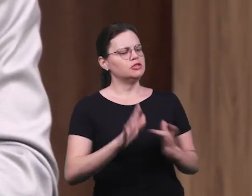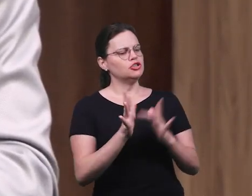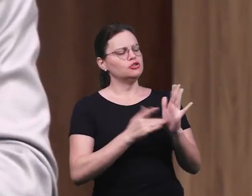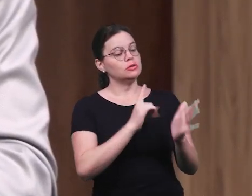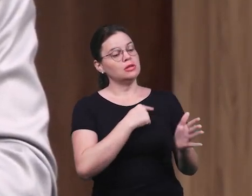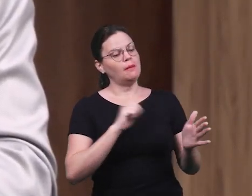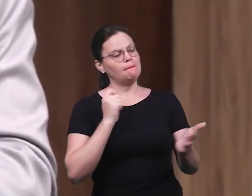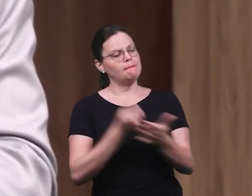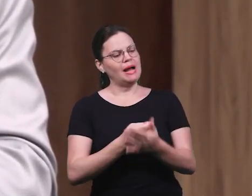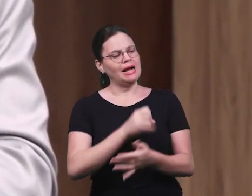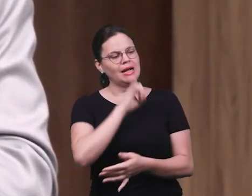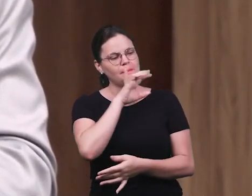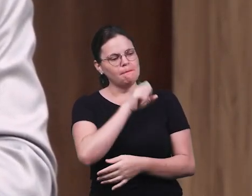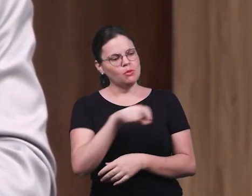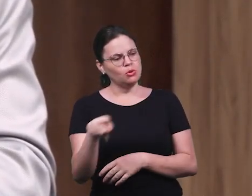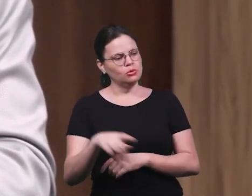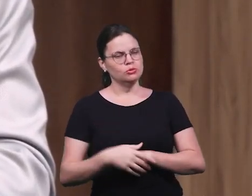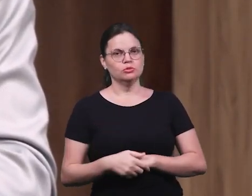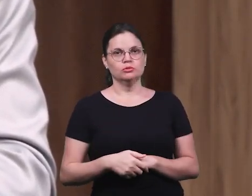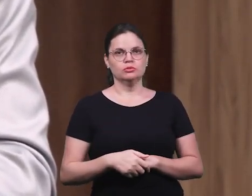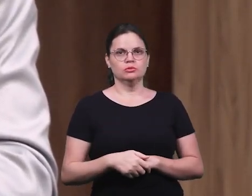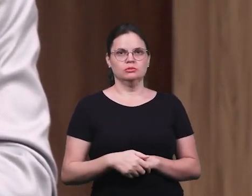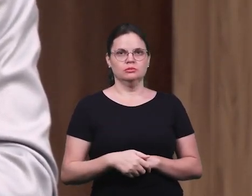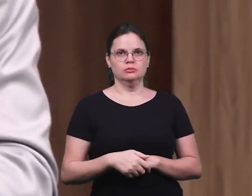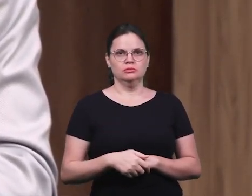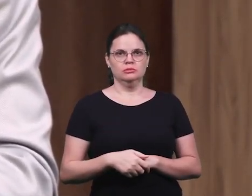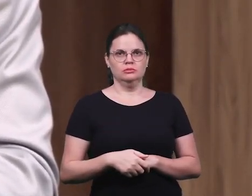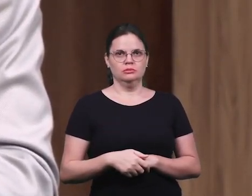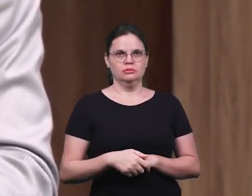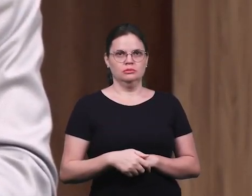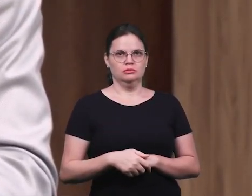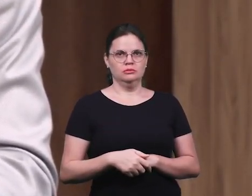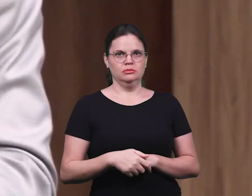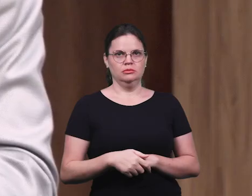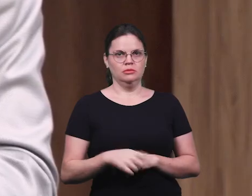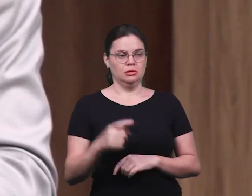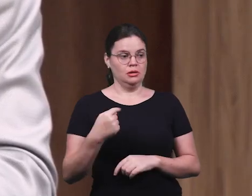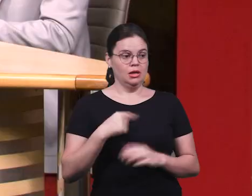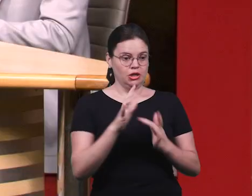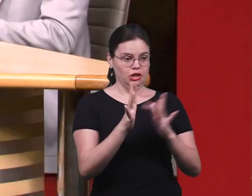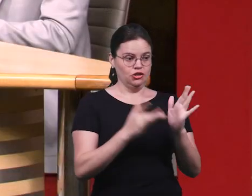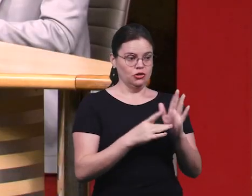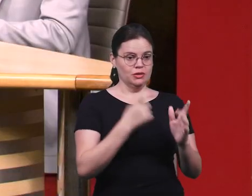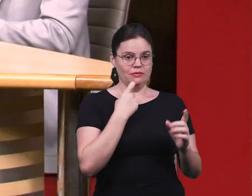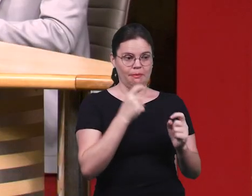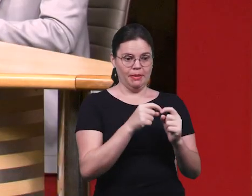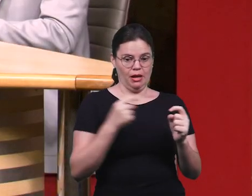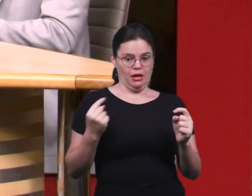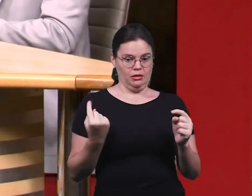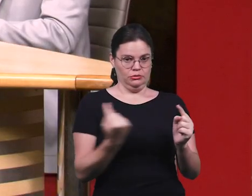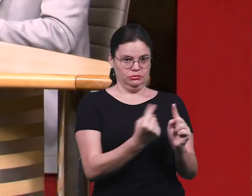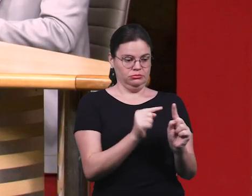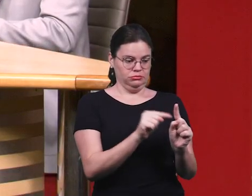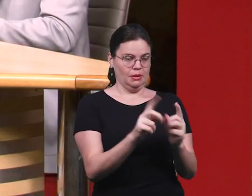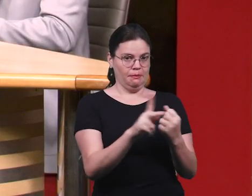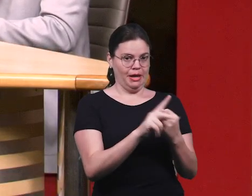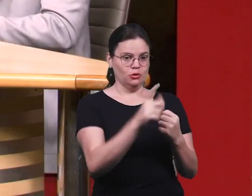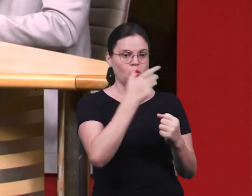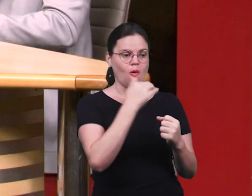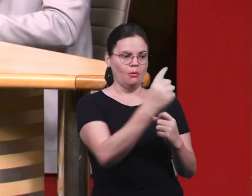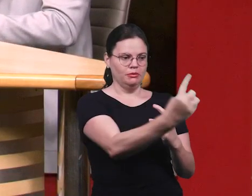estava perto dele, porque o Senhor sempre está perto. Perto está o Senhor de Verdade. todos que o invocam. Estava Muito ali bom.